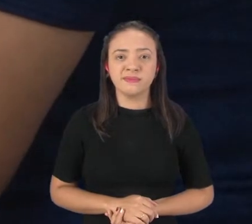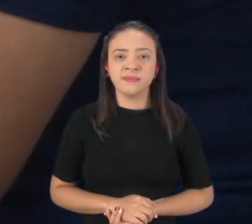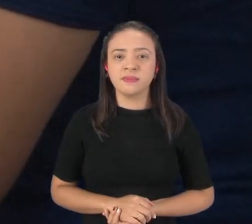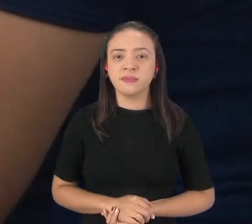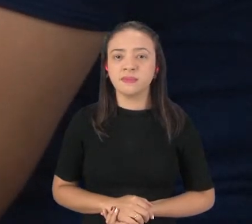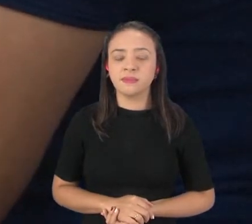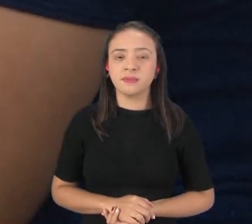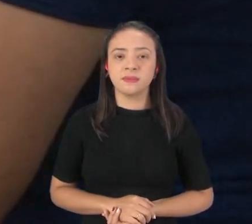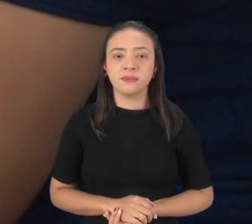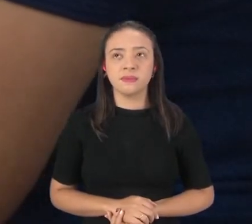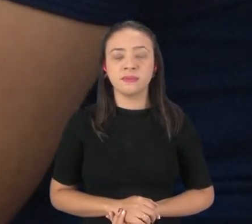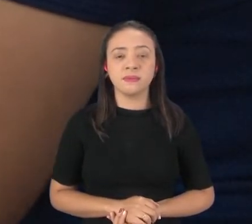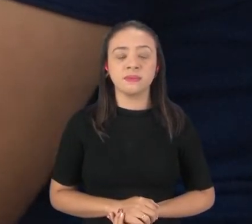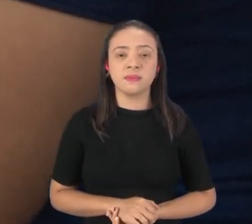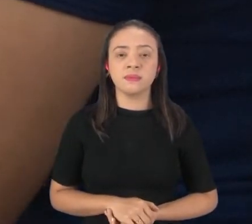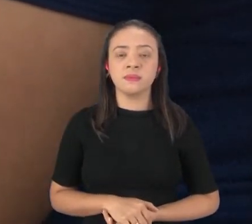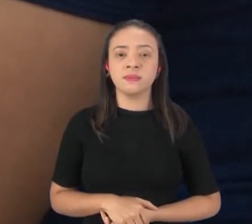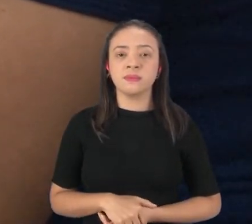As